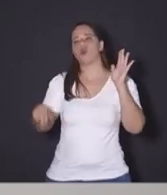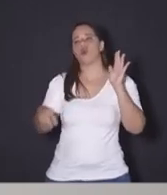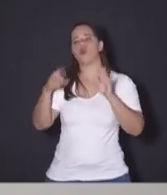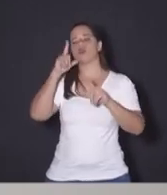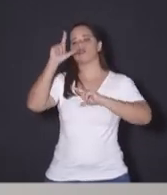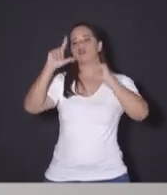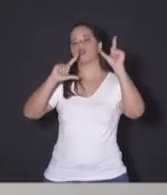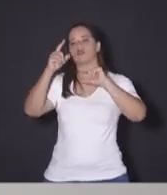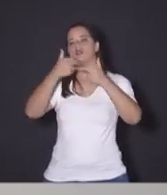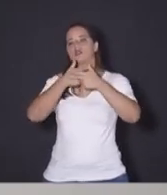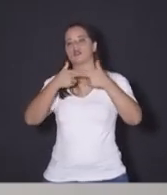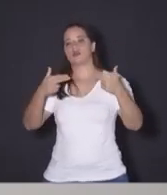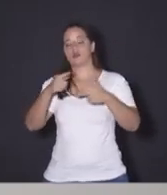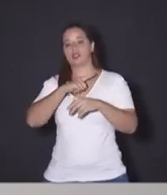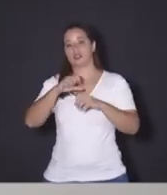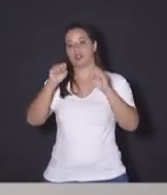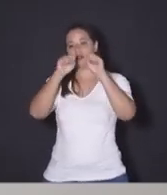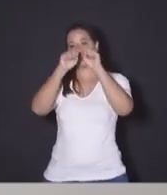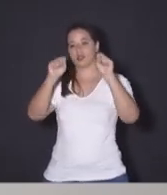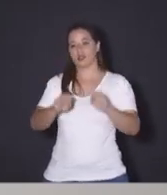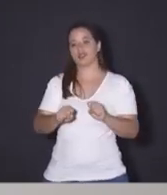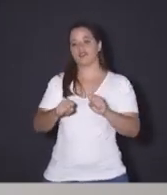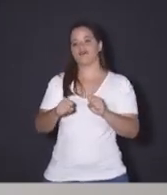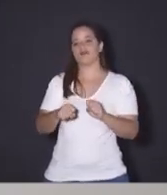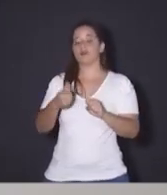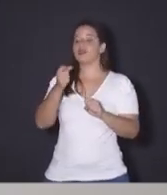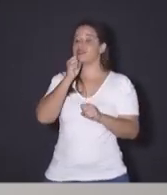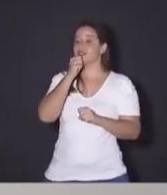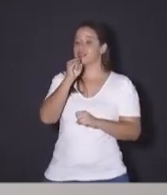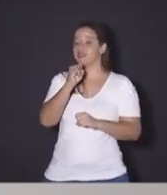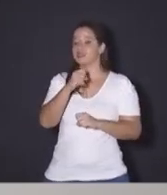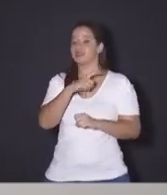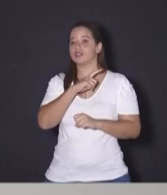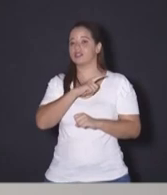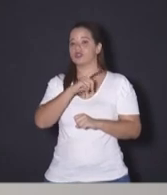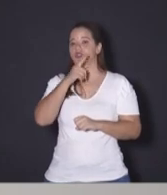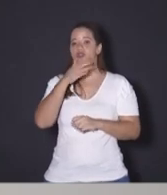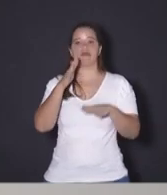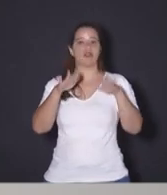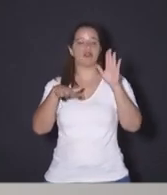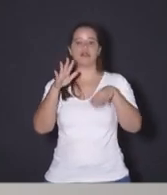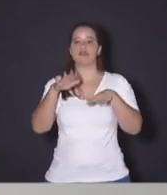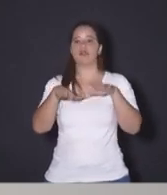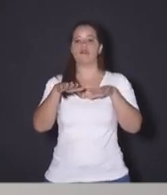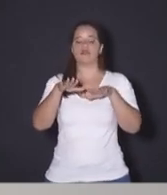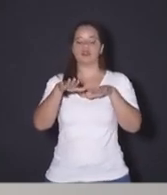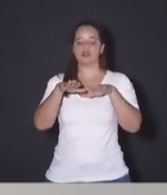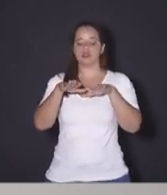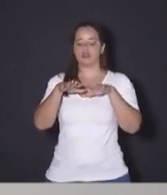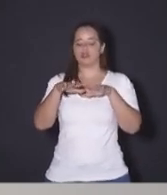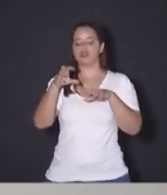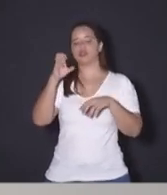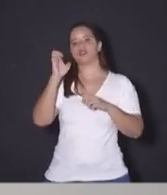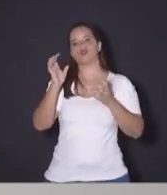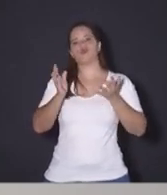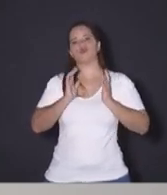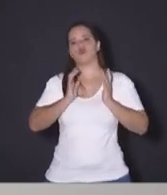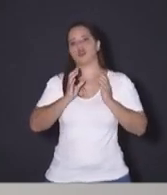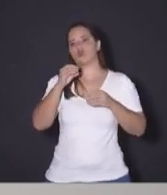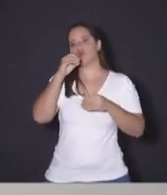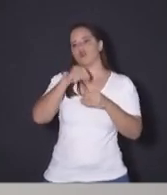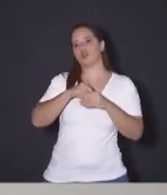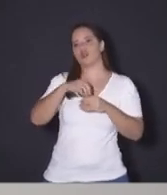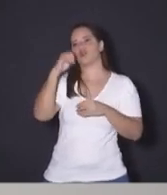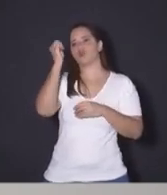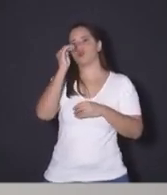então há um sistema de retroalimentação se nós tivéssemos talvez uma elite no brasil um